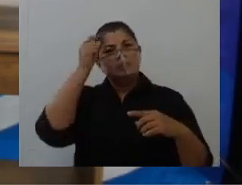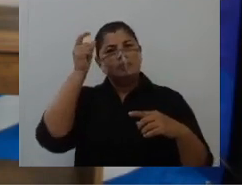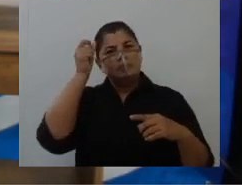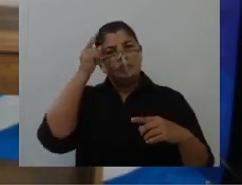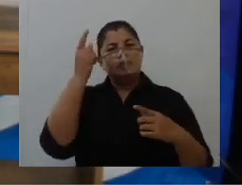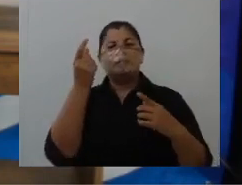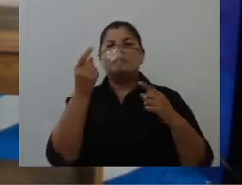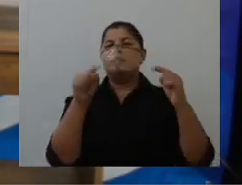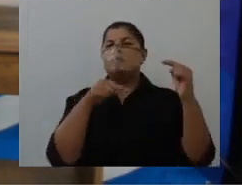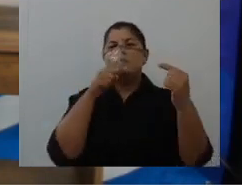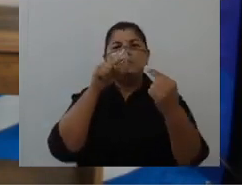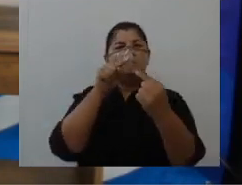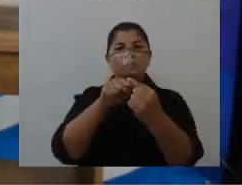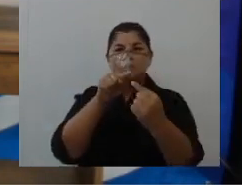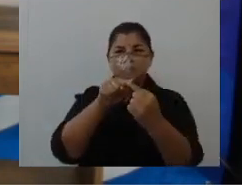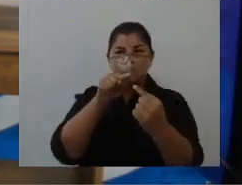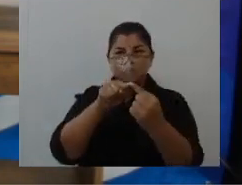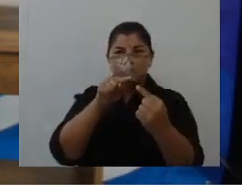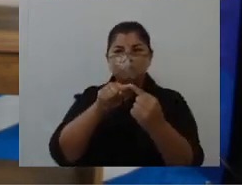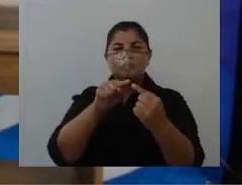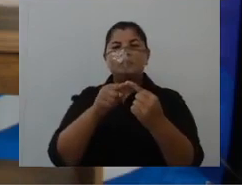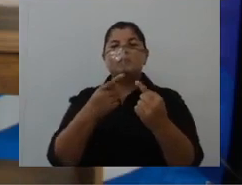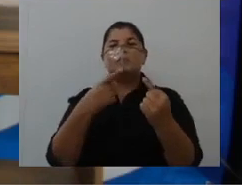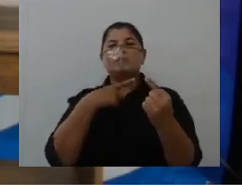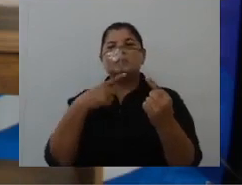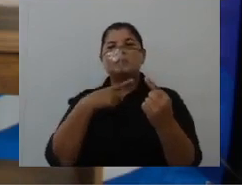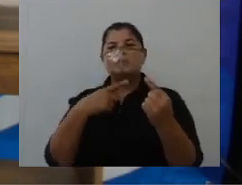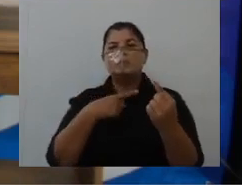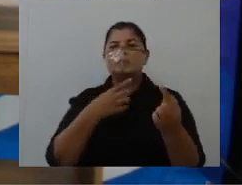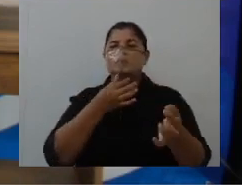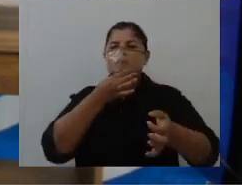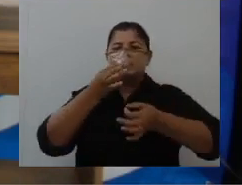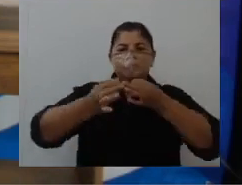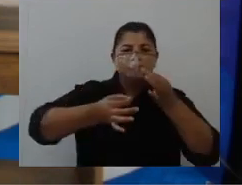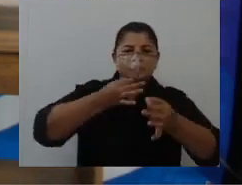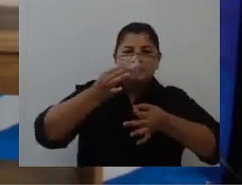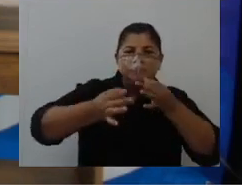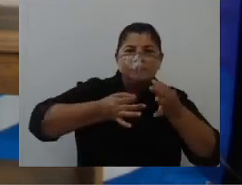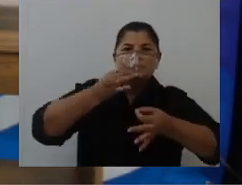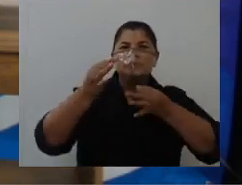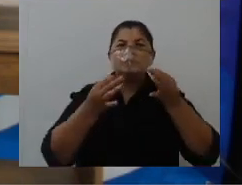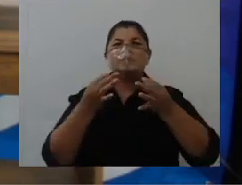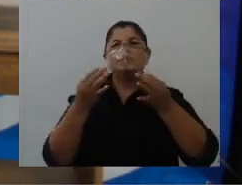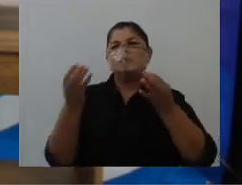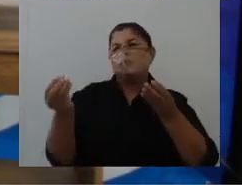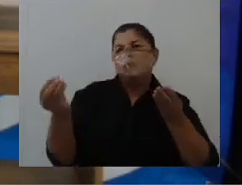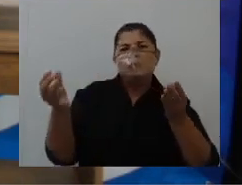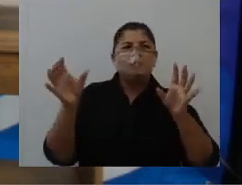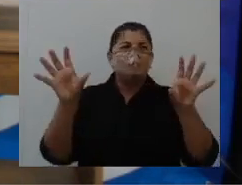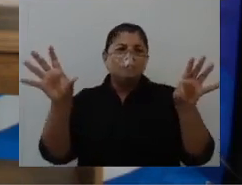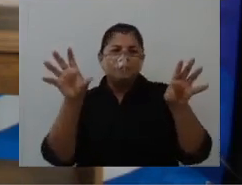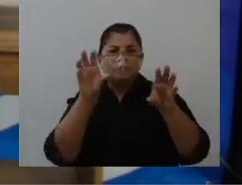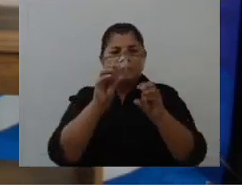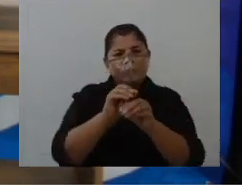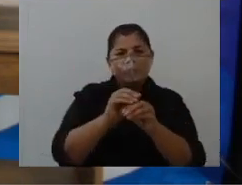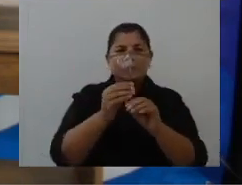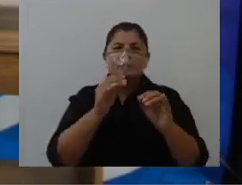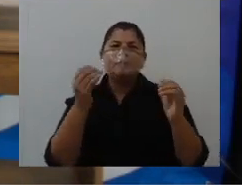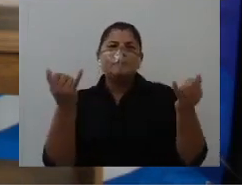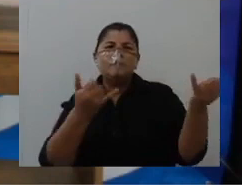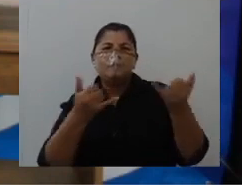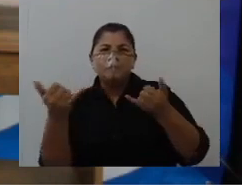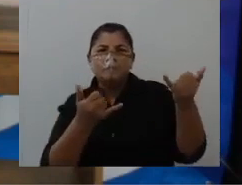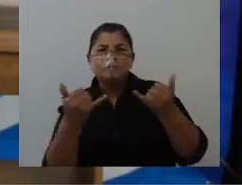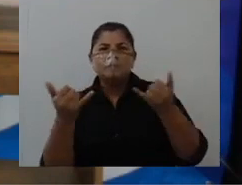tese, um ponto de vista, né, que traz argumentos, traz relação com outras áreas do conhecimento, a